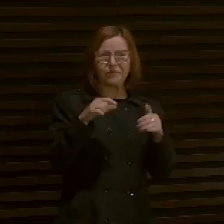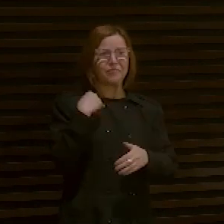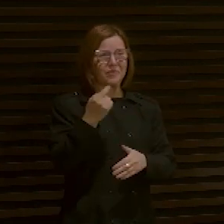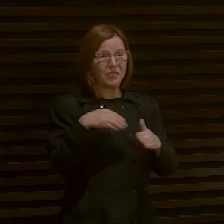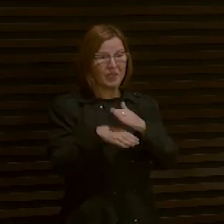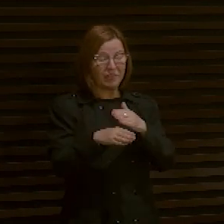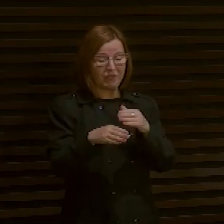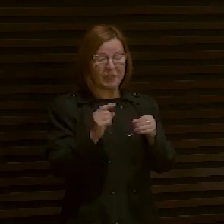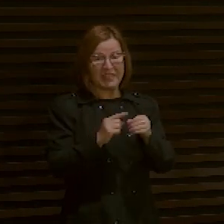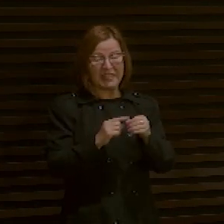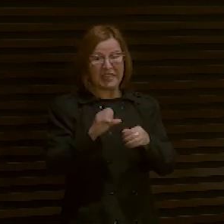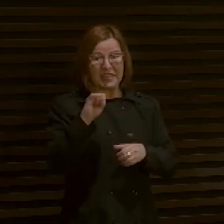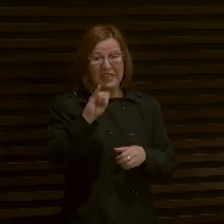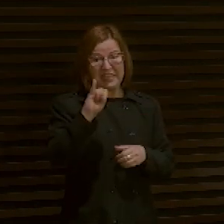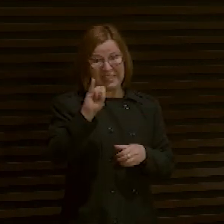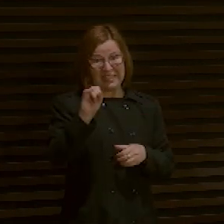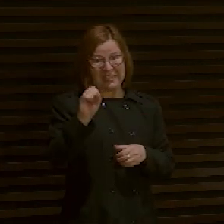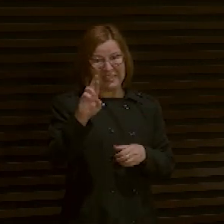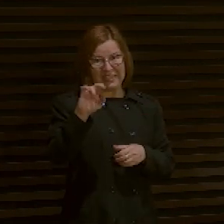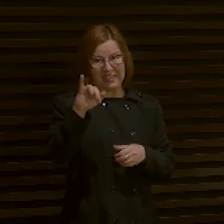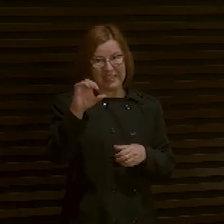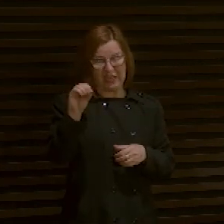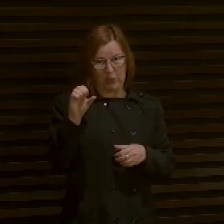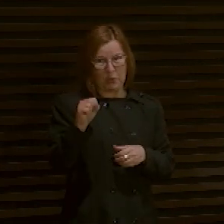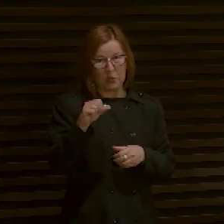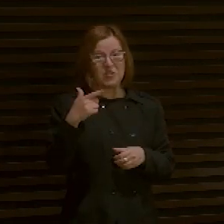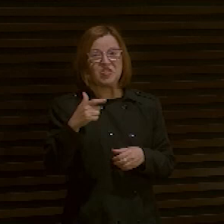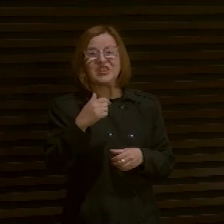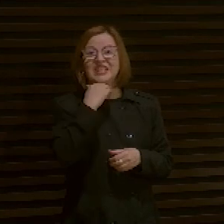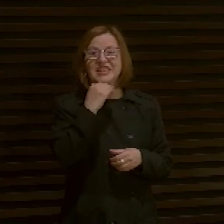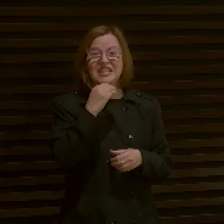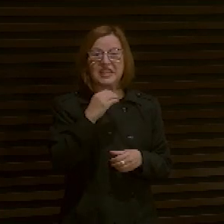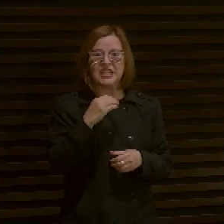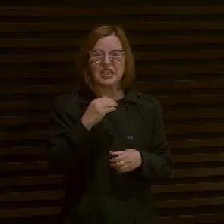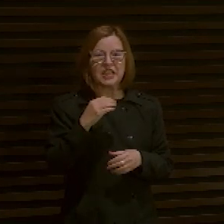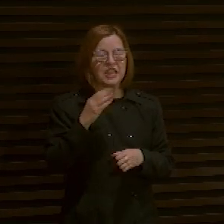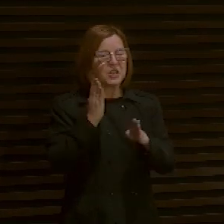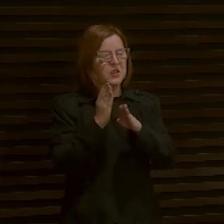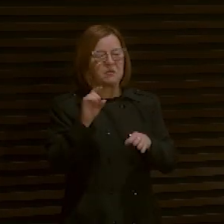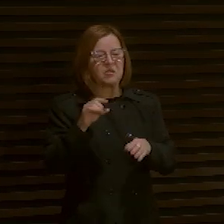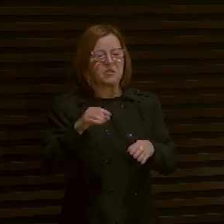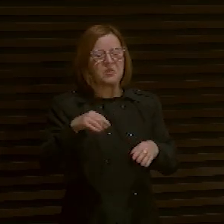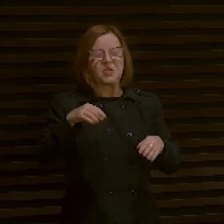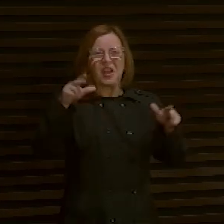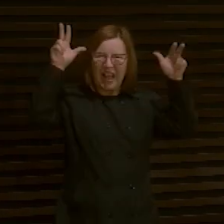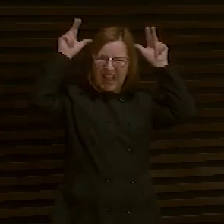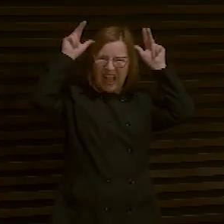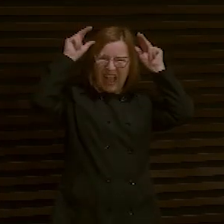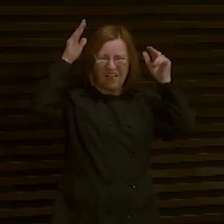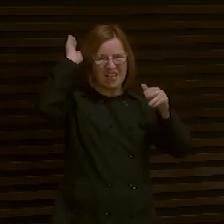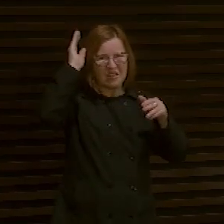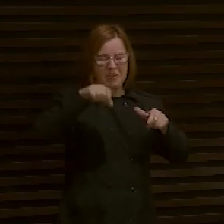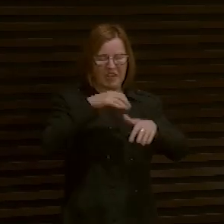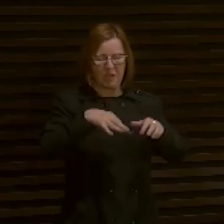dos sírios e lá não vimos nem ouvimos ninguém. Encontramos apenas os cavalos e os jumentos amarrados e as tendas